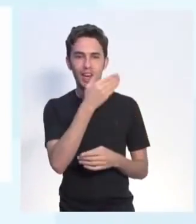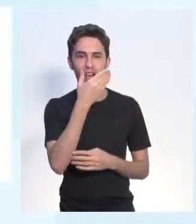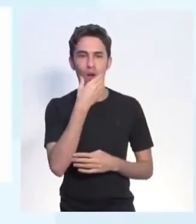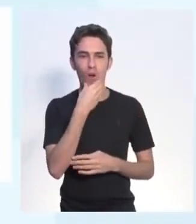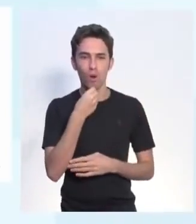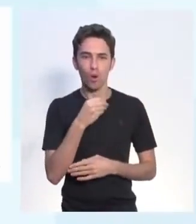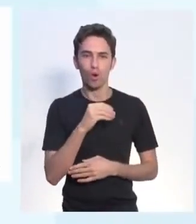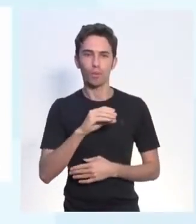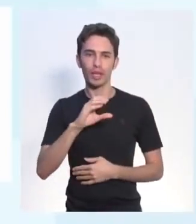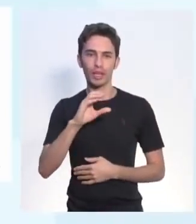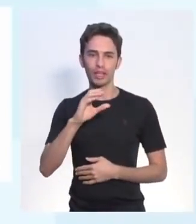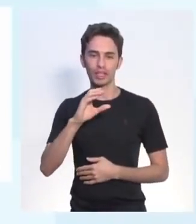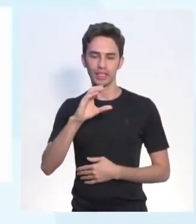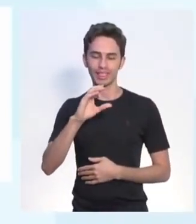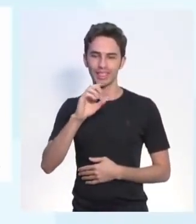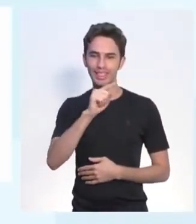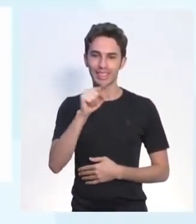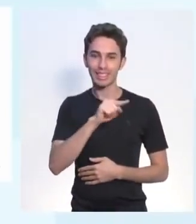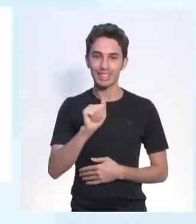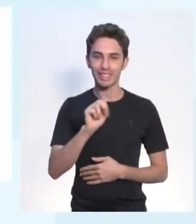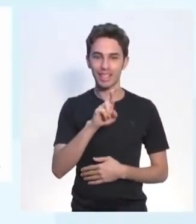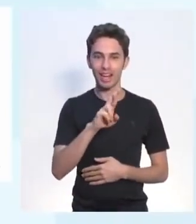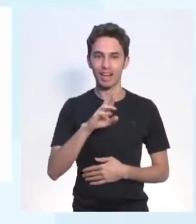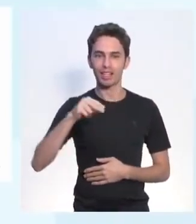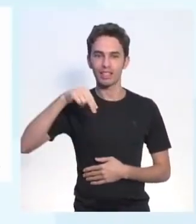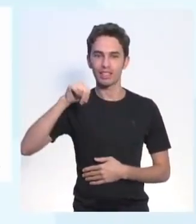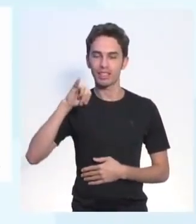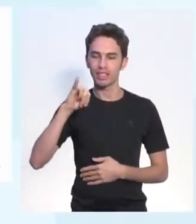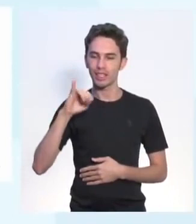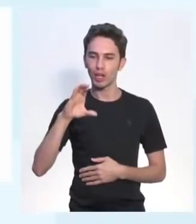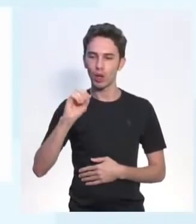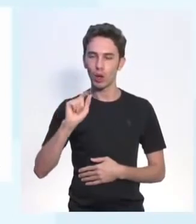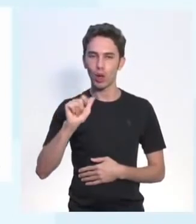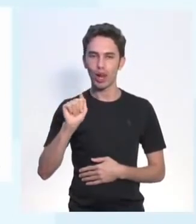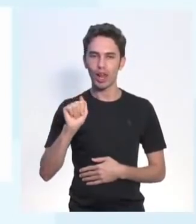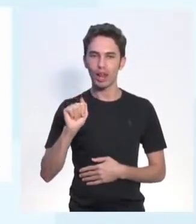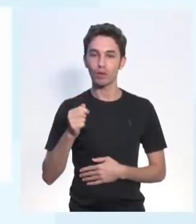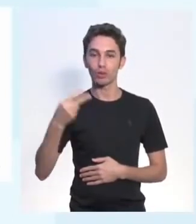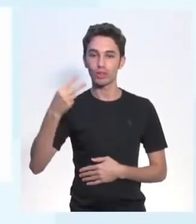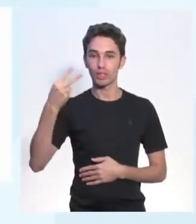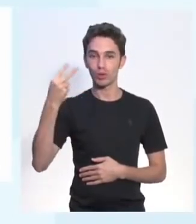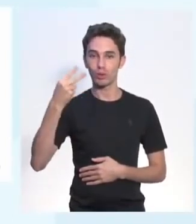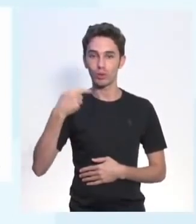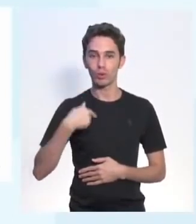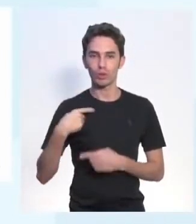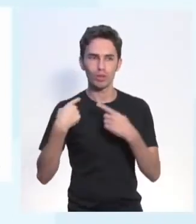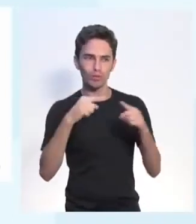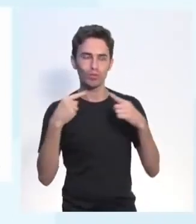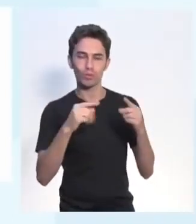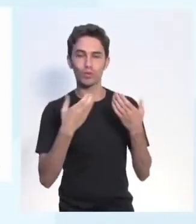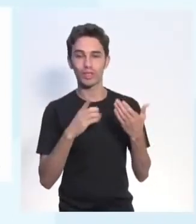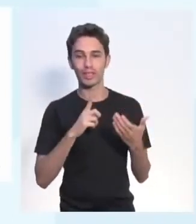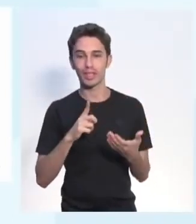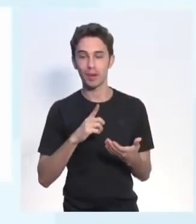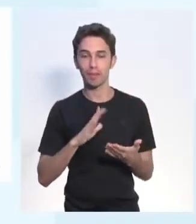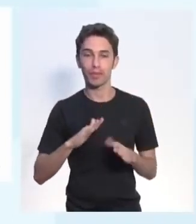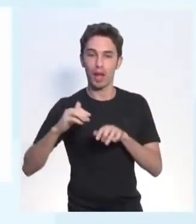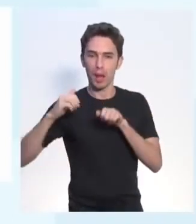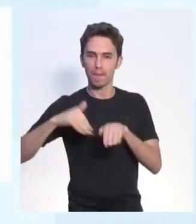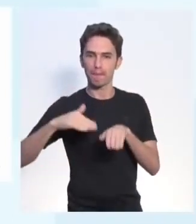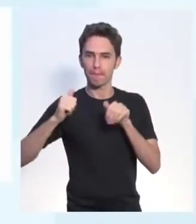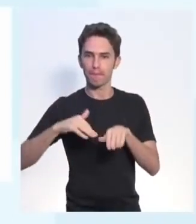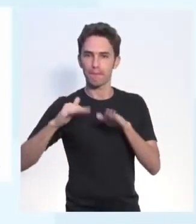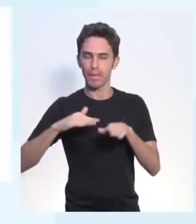Nicolau II, ou seja, já a marcha da revolução já estava sendo construída. Nesse